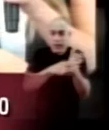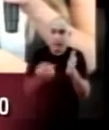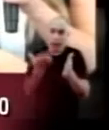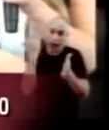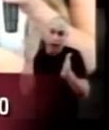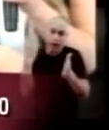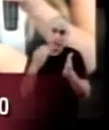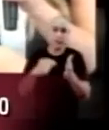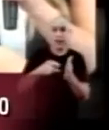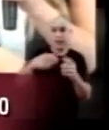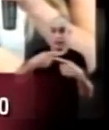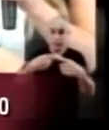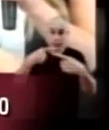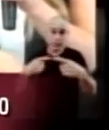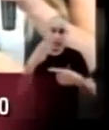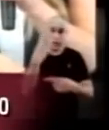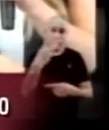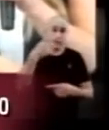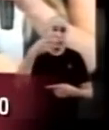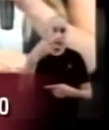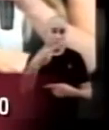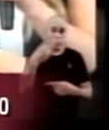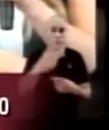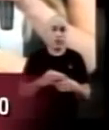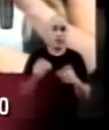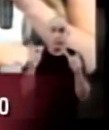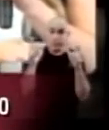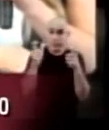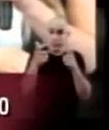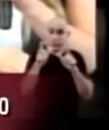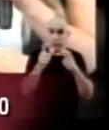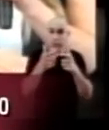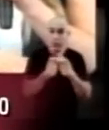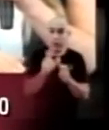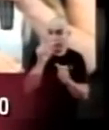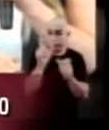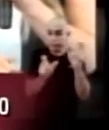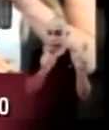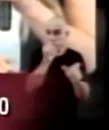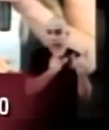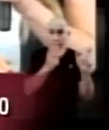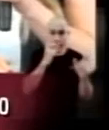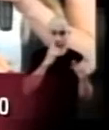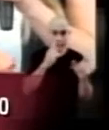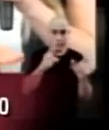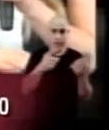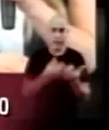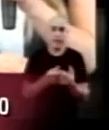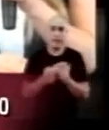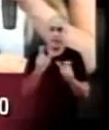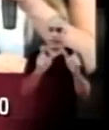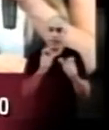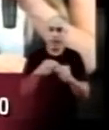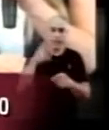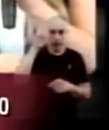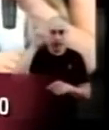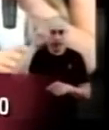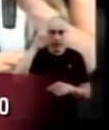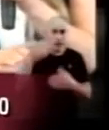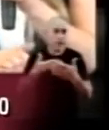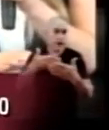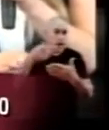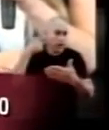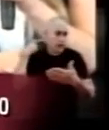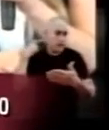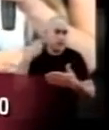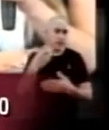semana 32 e depois com uma redução que vocês podem ver dos confirmados, ela vem vindo acentuada. Lembra que na semana 41 nós